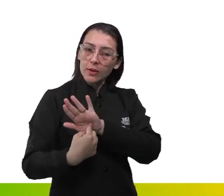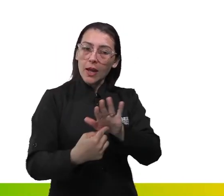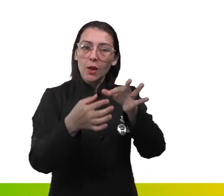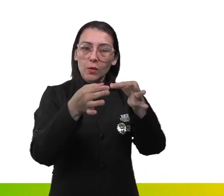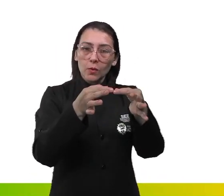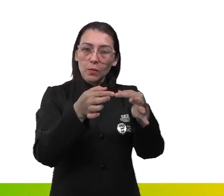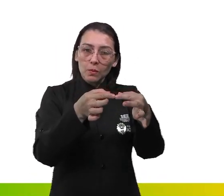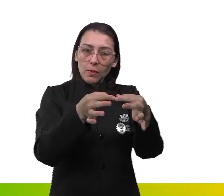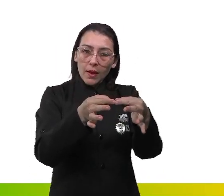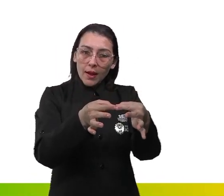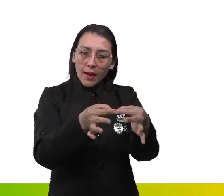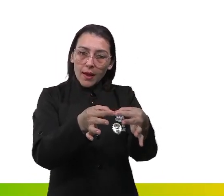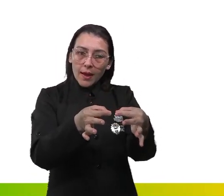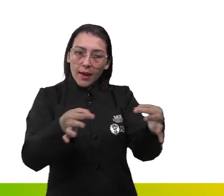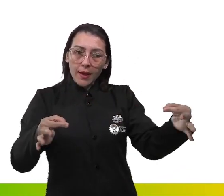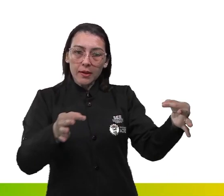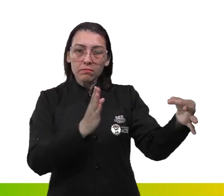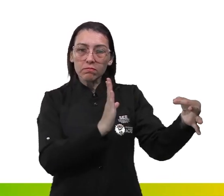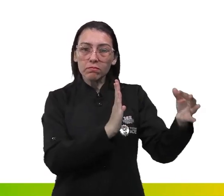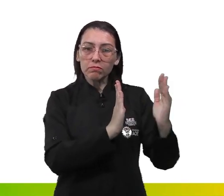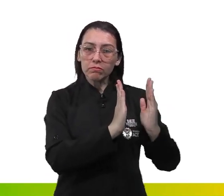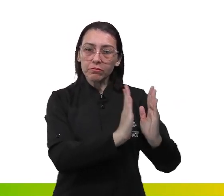reta, ordenadamente.